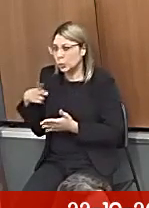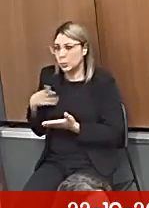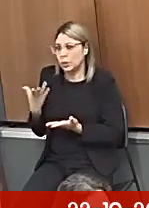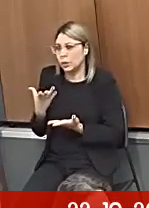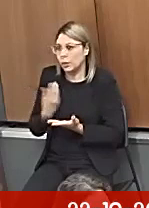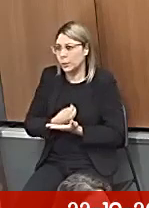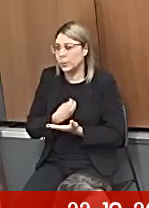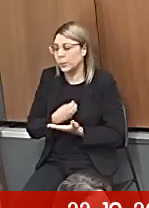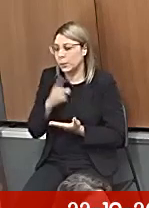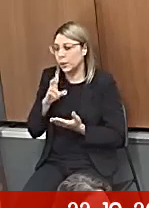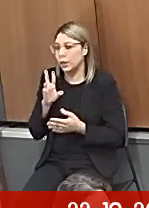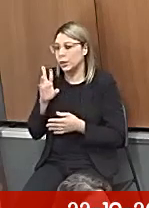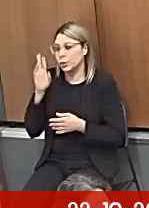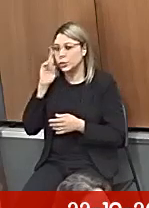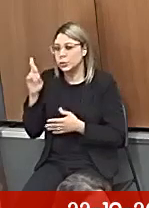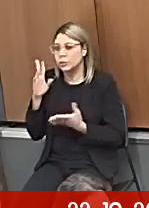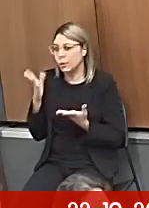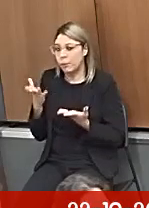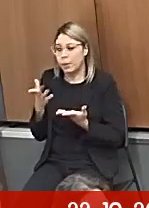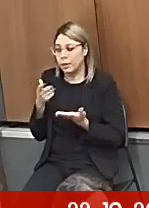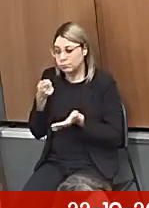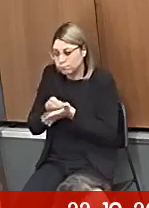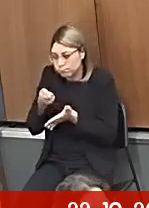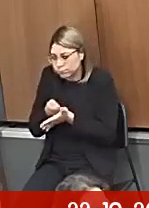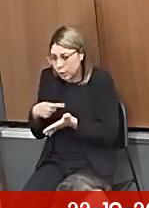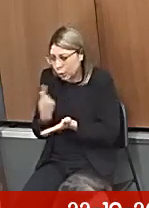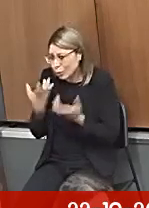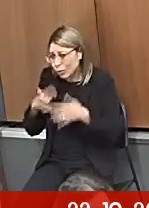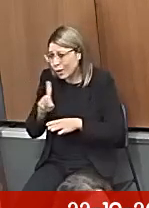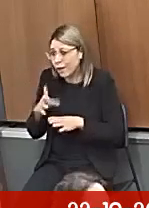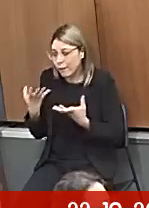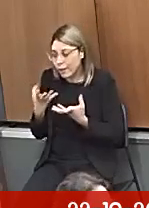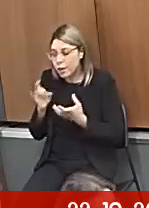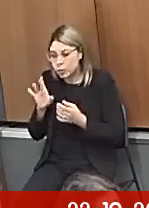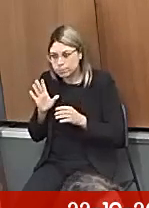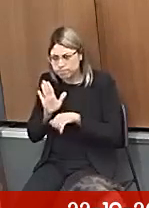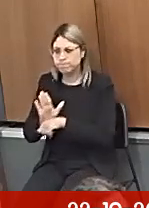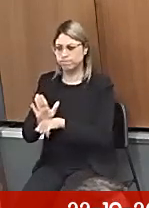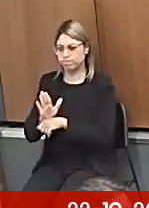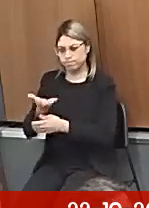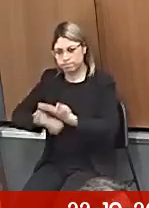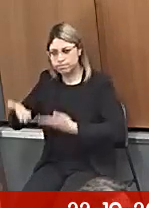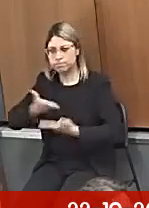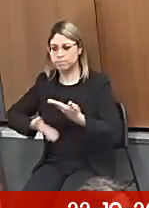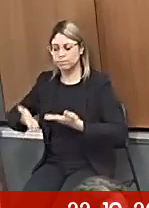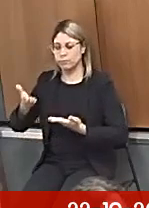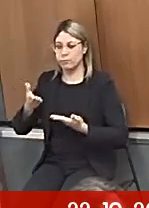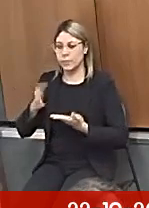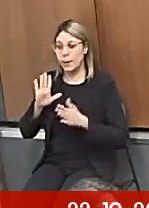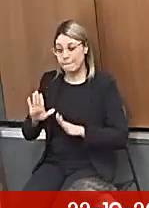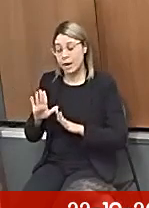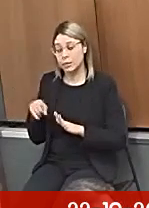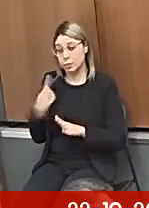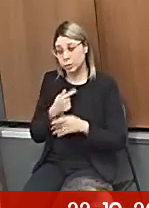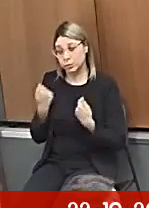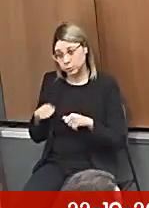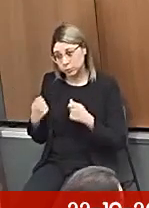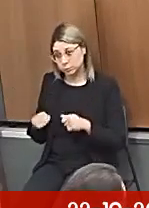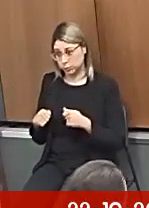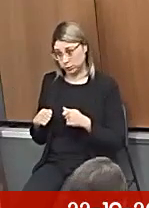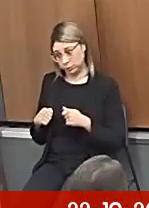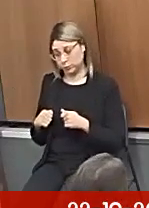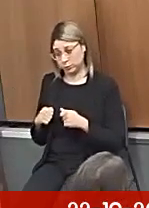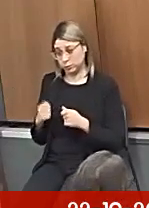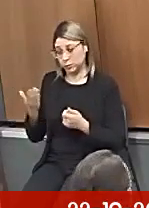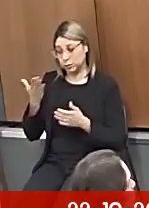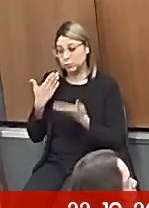direções, e ao invés de criar imposições, a gente quer criar ponte. Mas, igual o doutor Estevão disse, para isso nós precisamos do